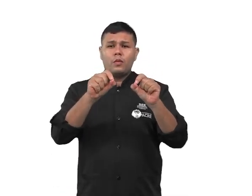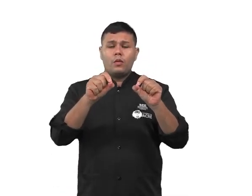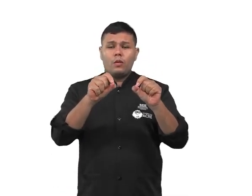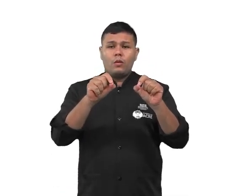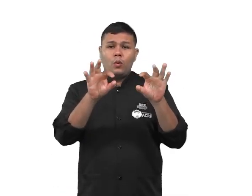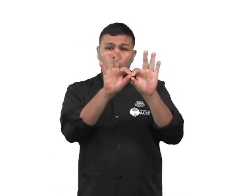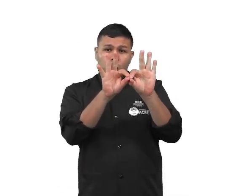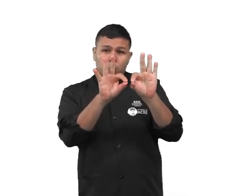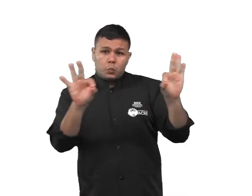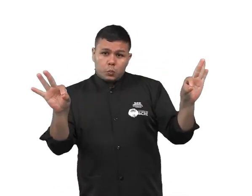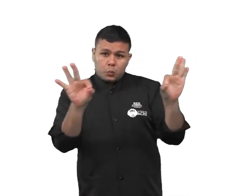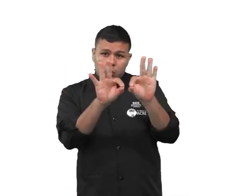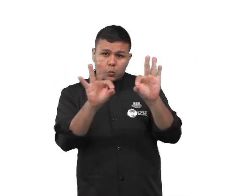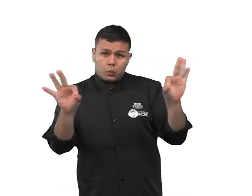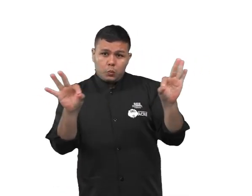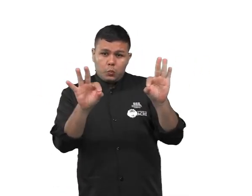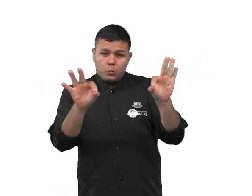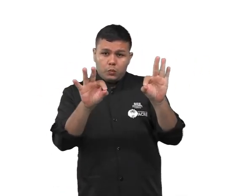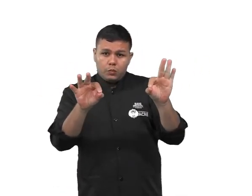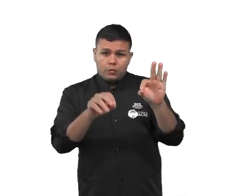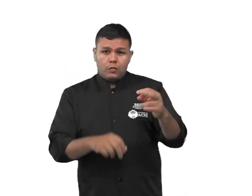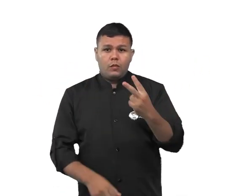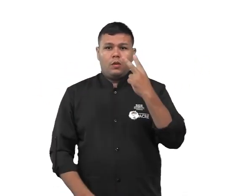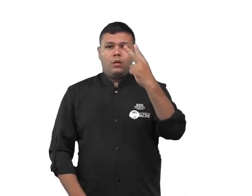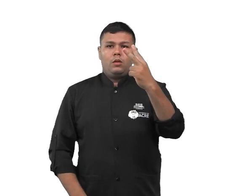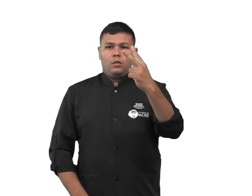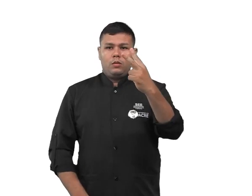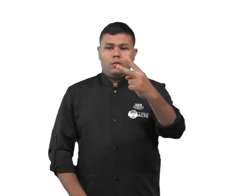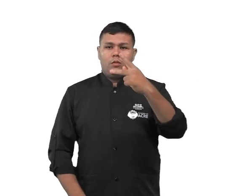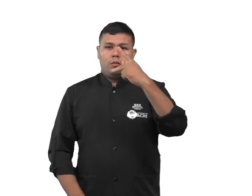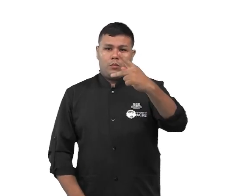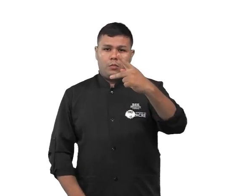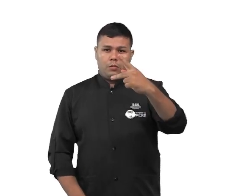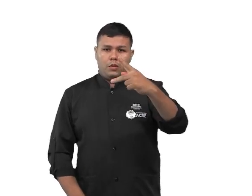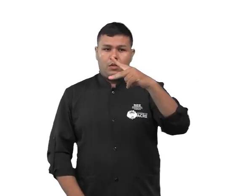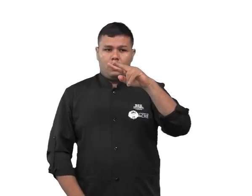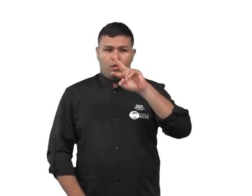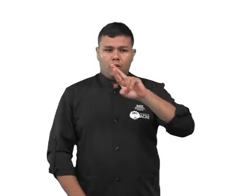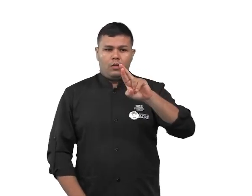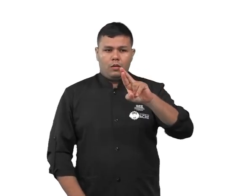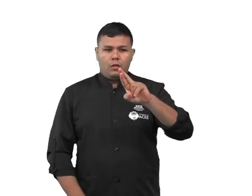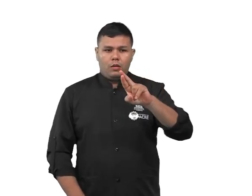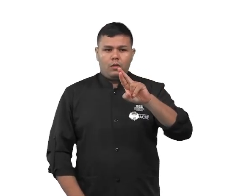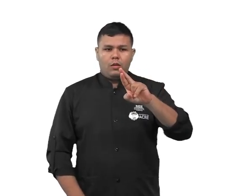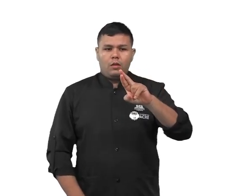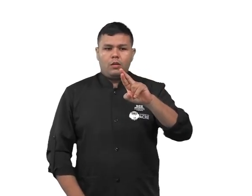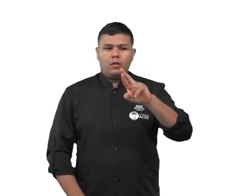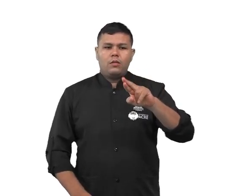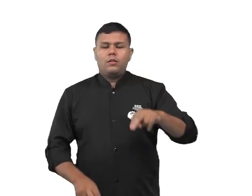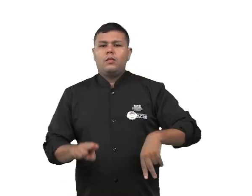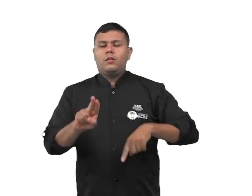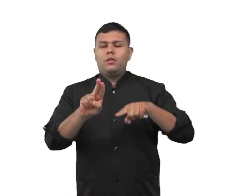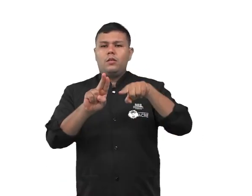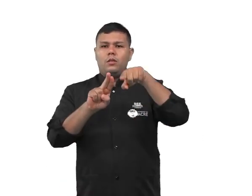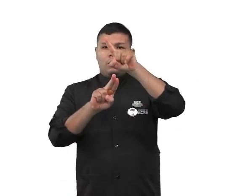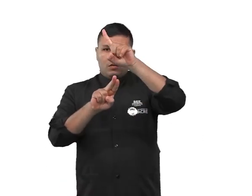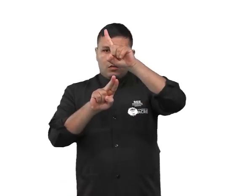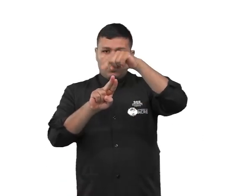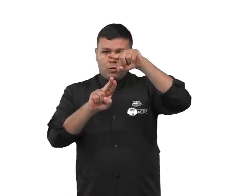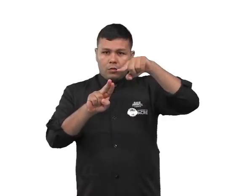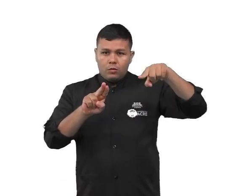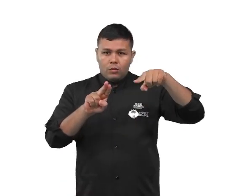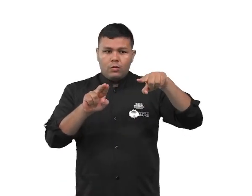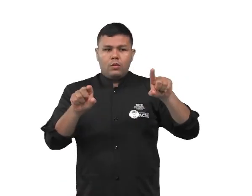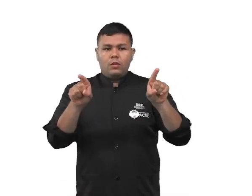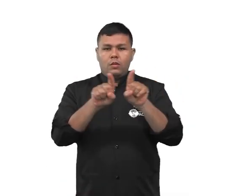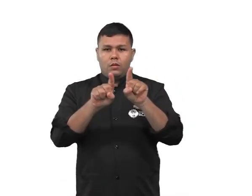comprimento, né? Que é 2πr, que é o comprimento dessa área inferior. E nós temos a ideia do raio traduzindo